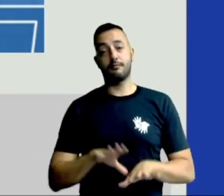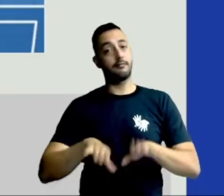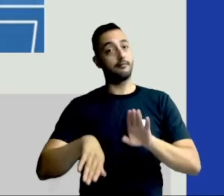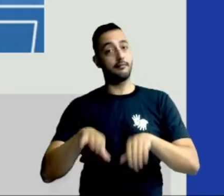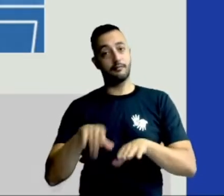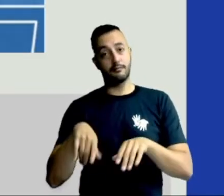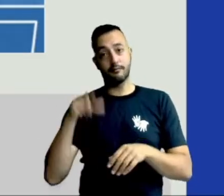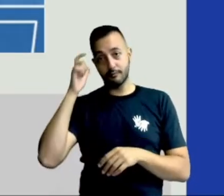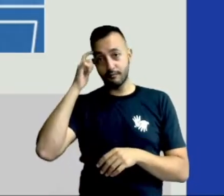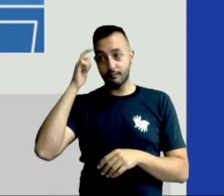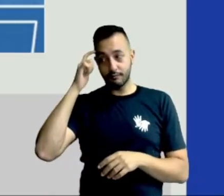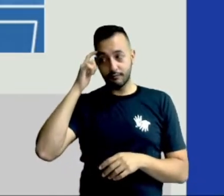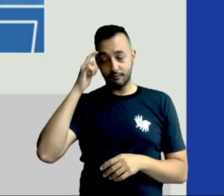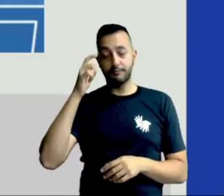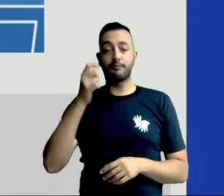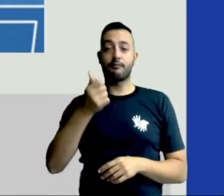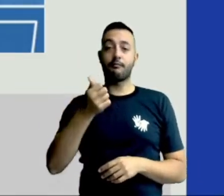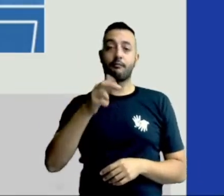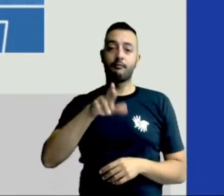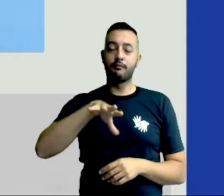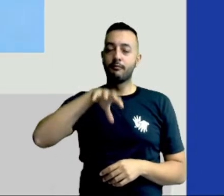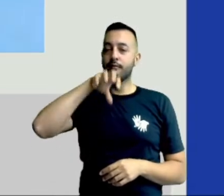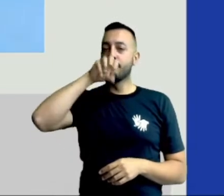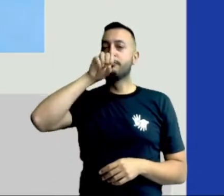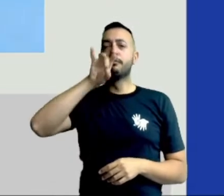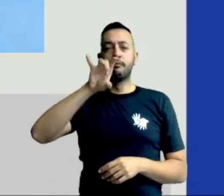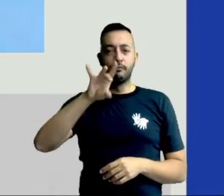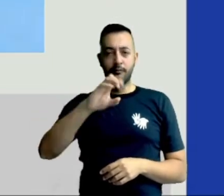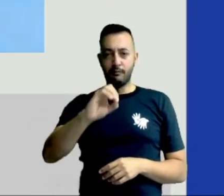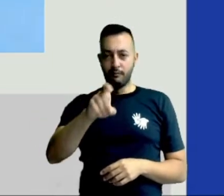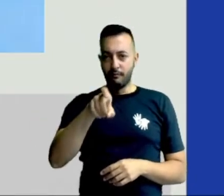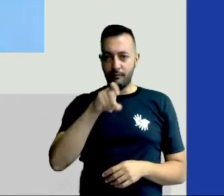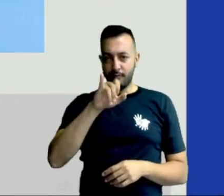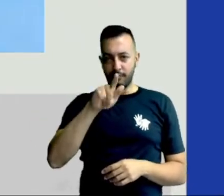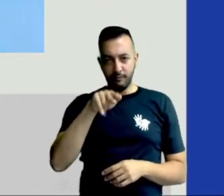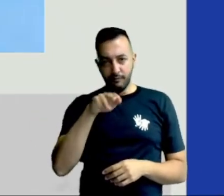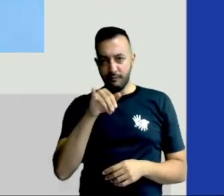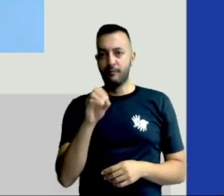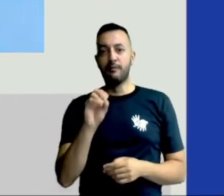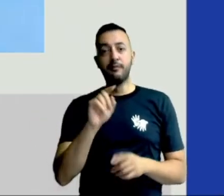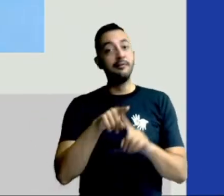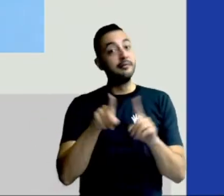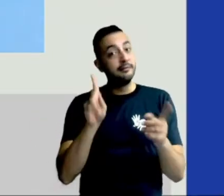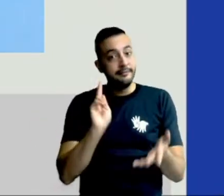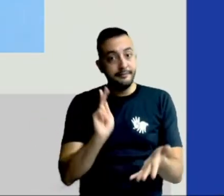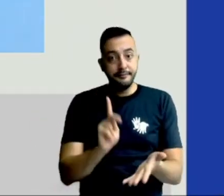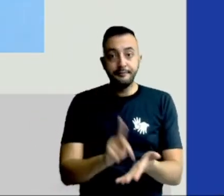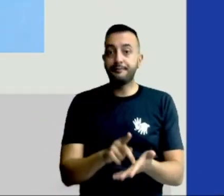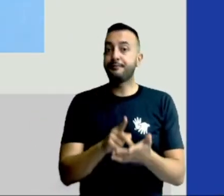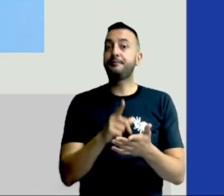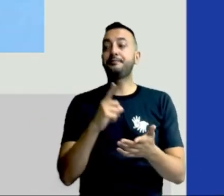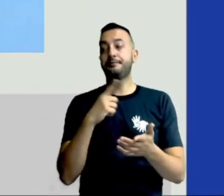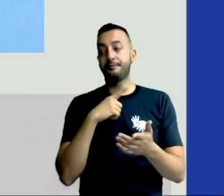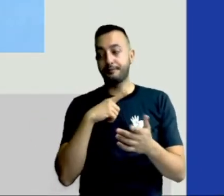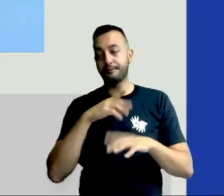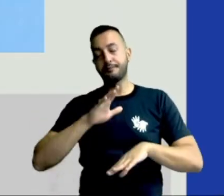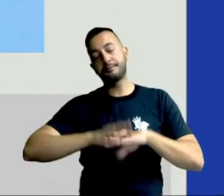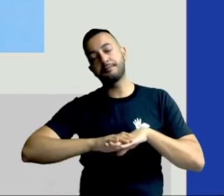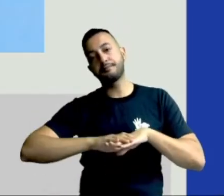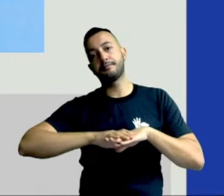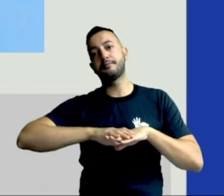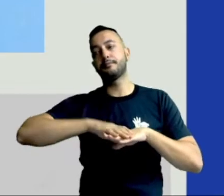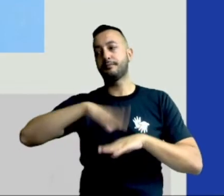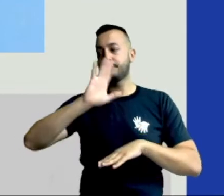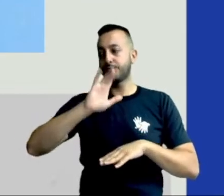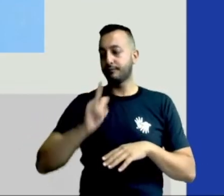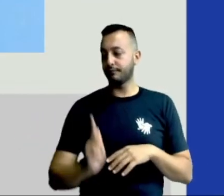Talvez você ache que o ar que respiramos é feito só de oxigênio, mas na verdade ele é formado em sua maior parte